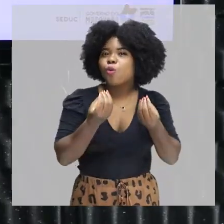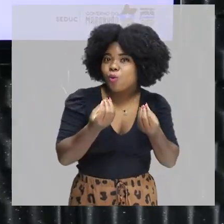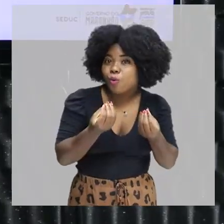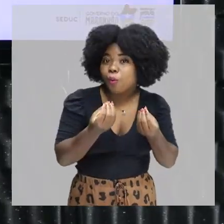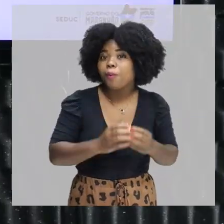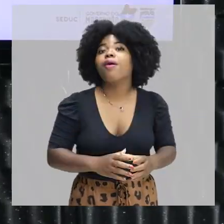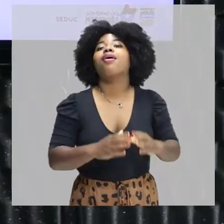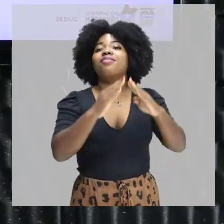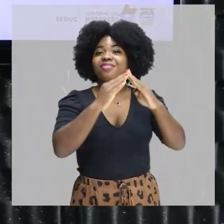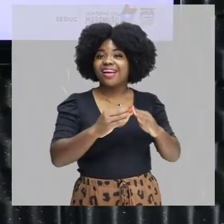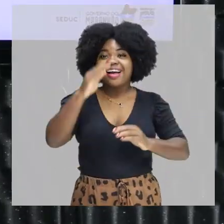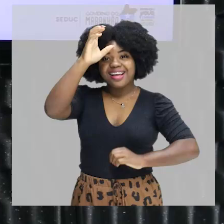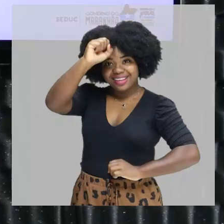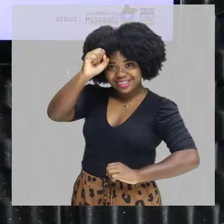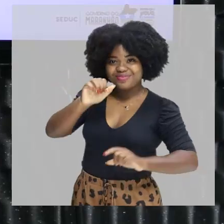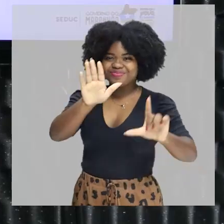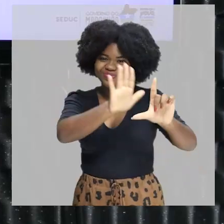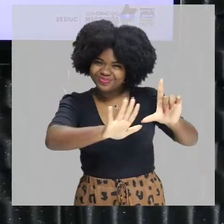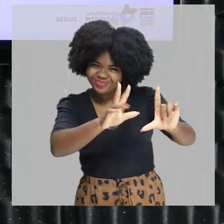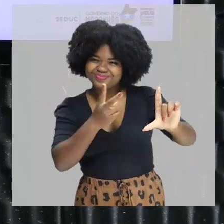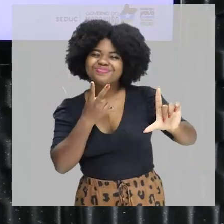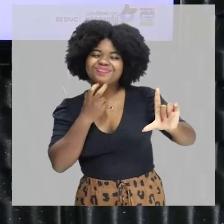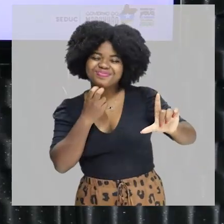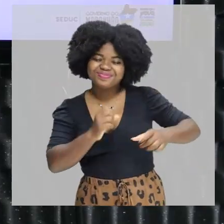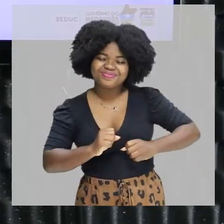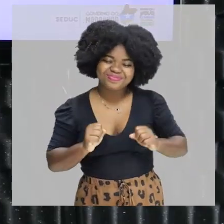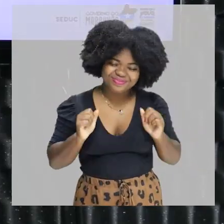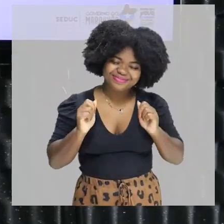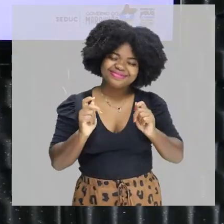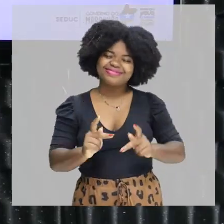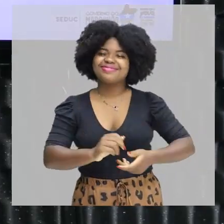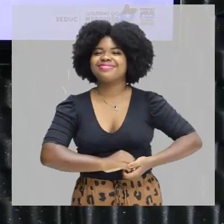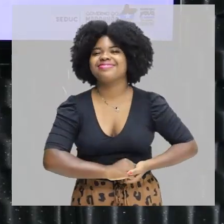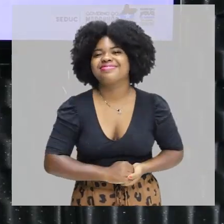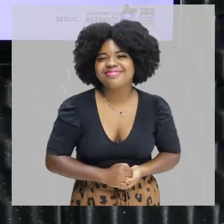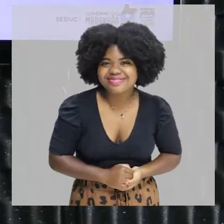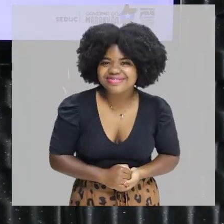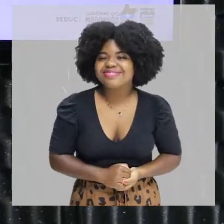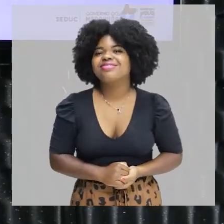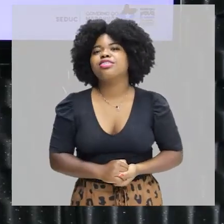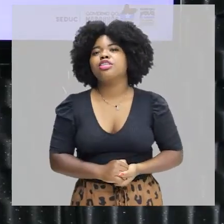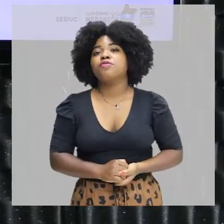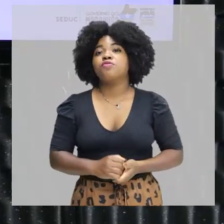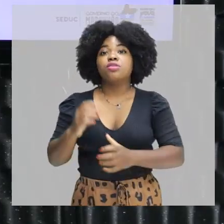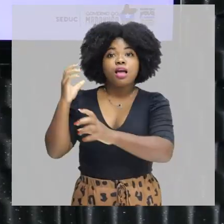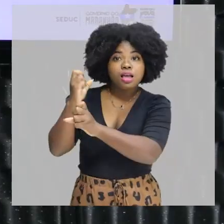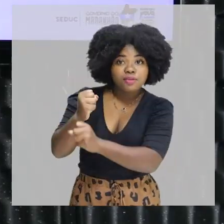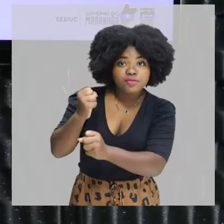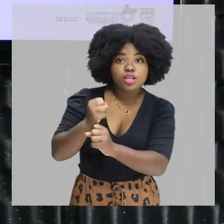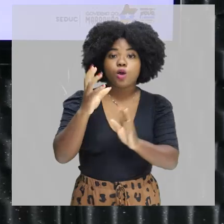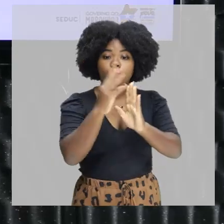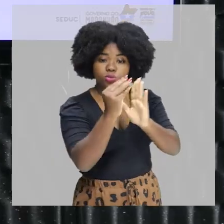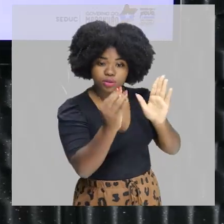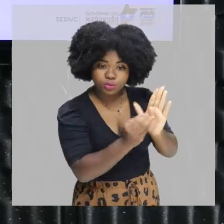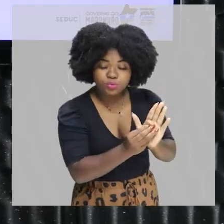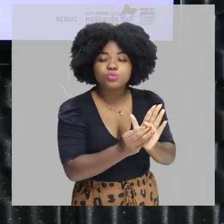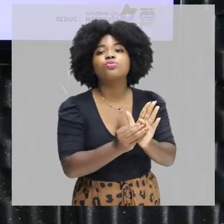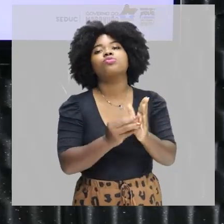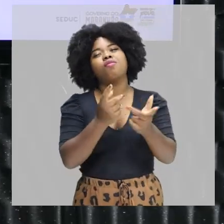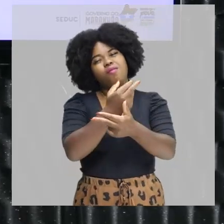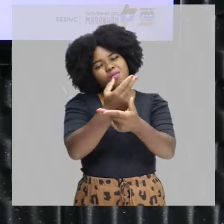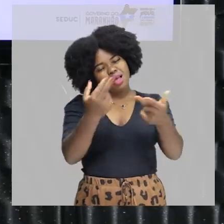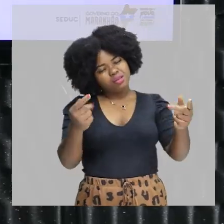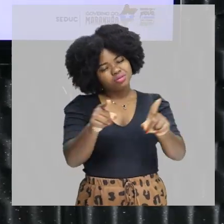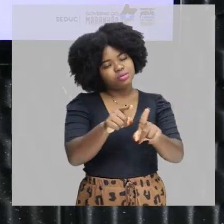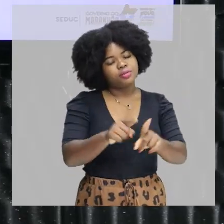plataforma Gonçalves Dias, onde você assiste as aulas e também faz exercícios, revê o assunto. Bom, gente, regência é um assunto bem